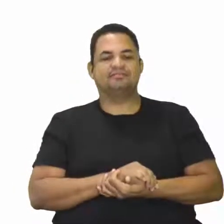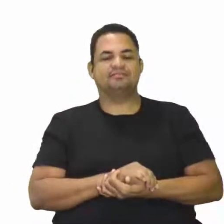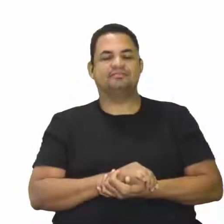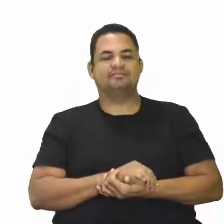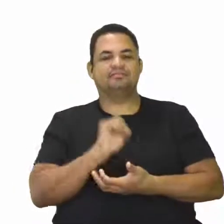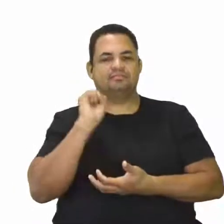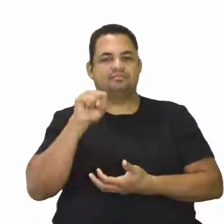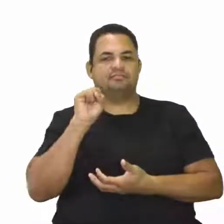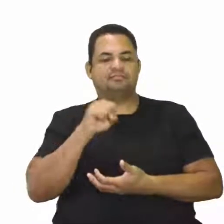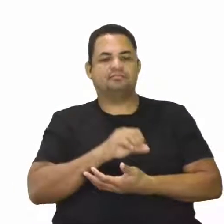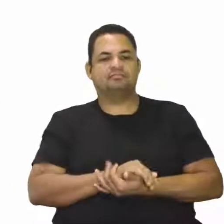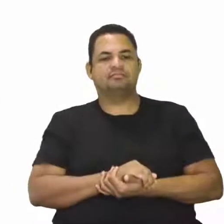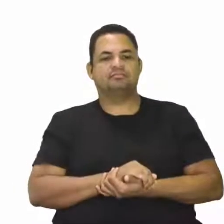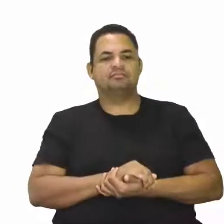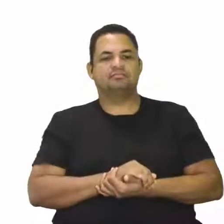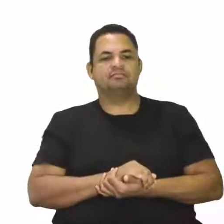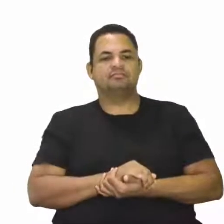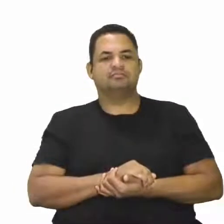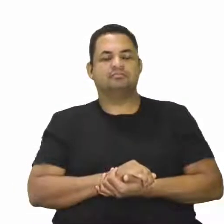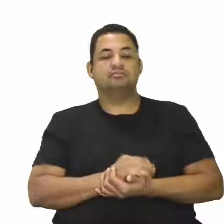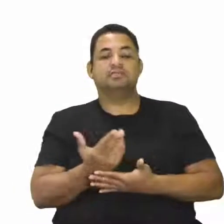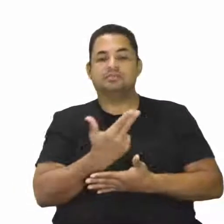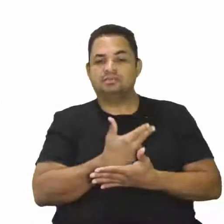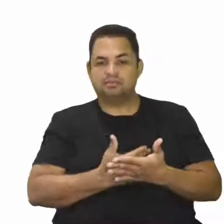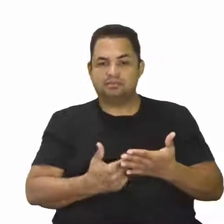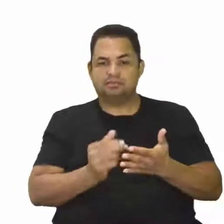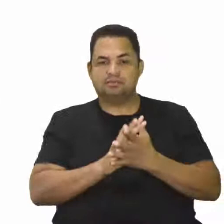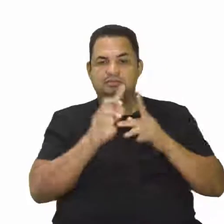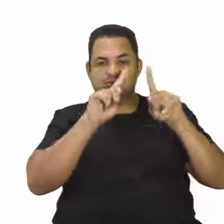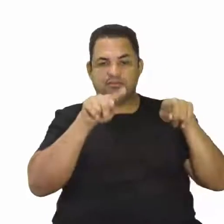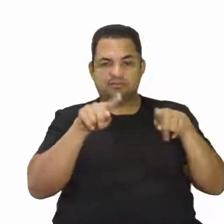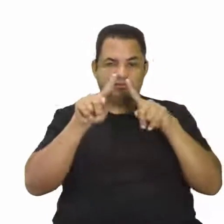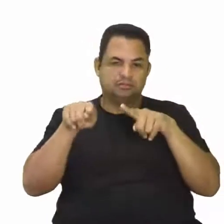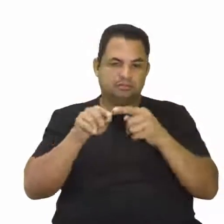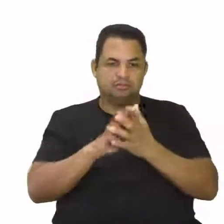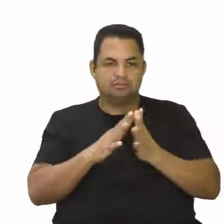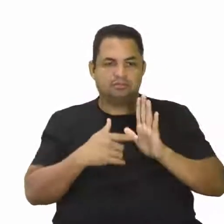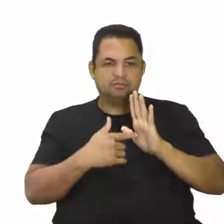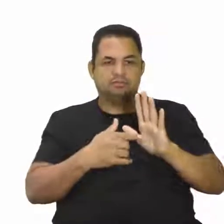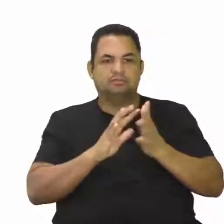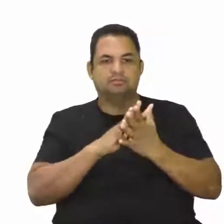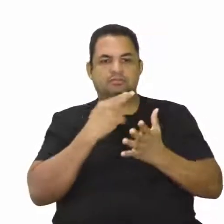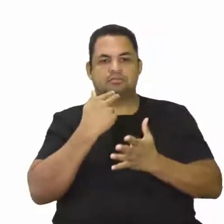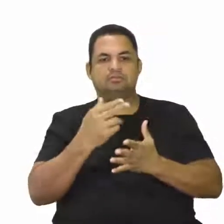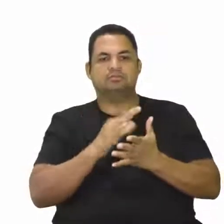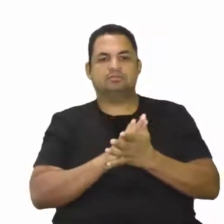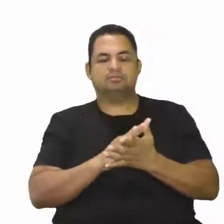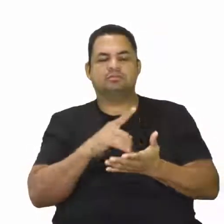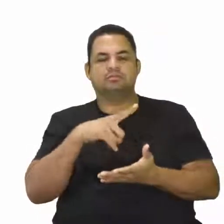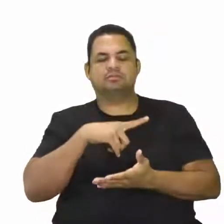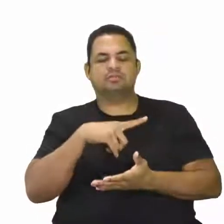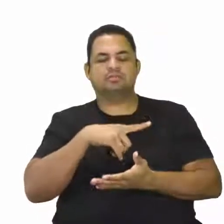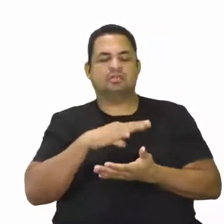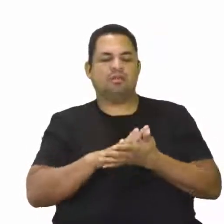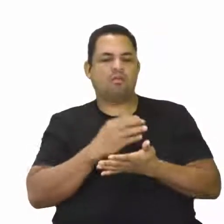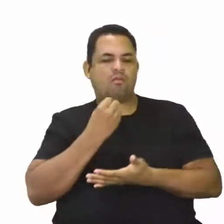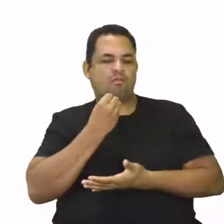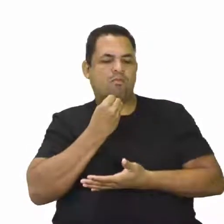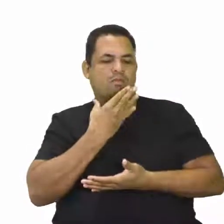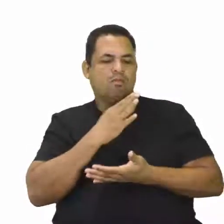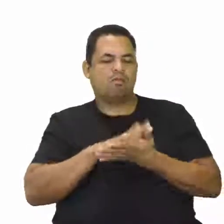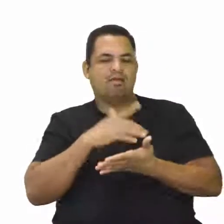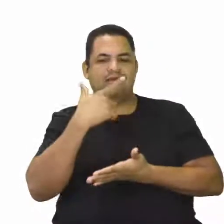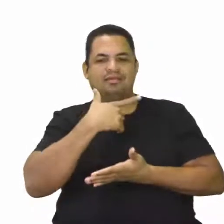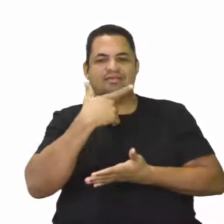Sim. Assim como nas charges, as tirinhas apresentam uma linguagem permeada pelo bom